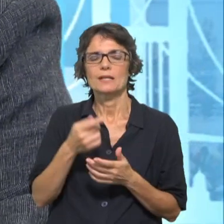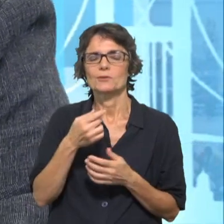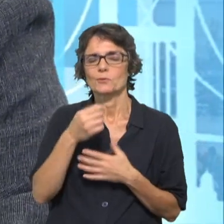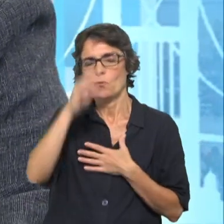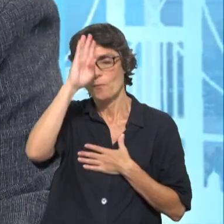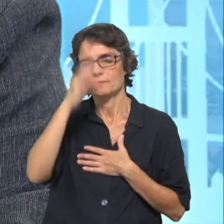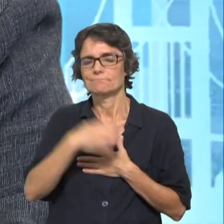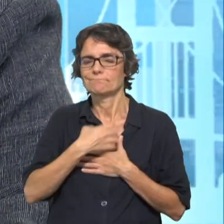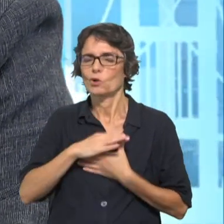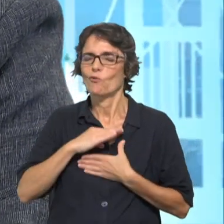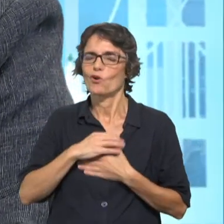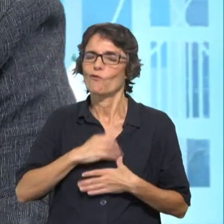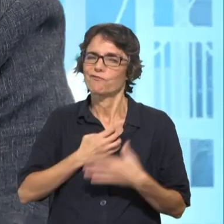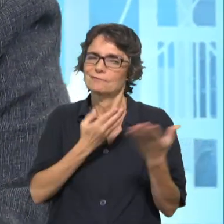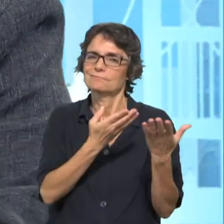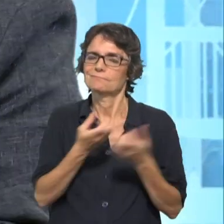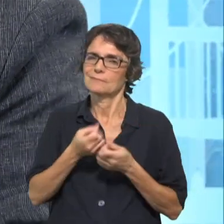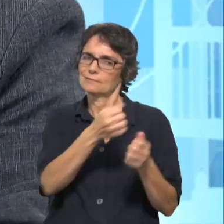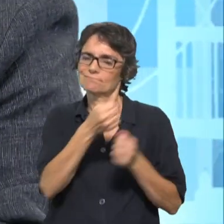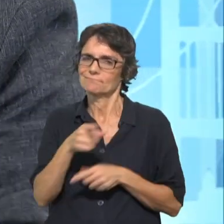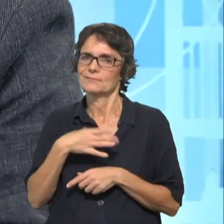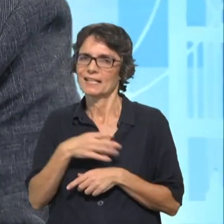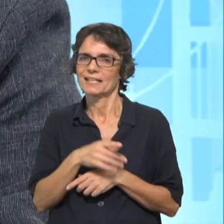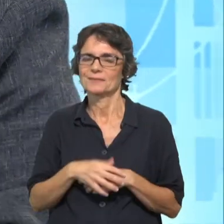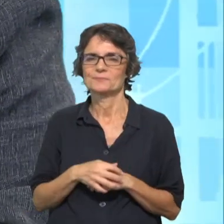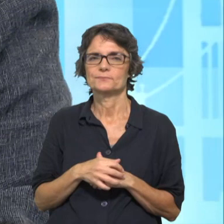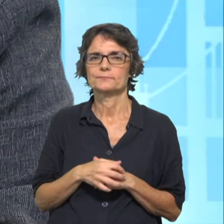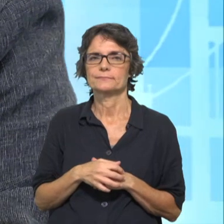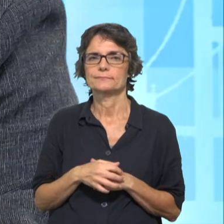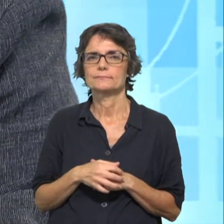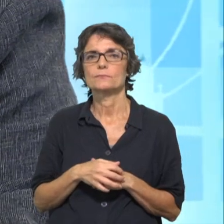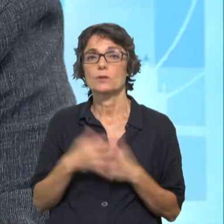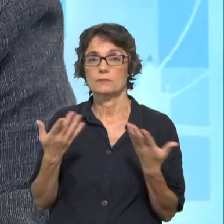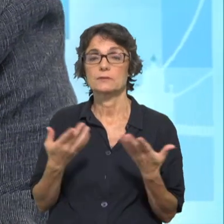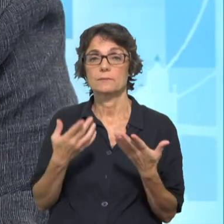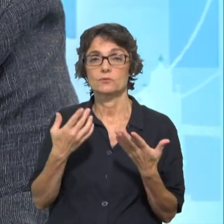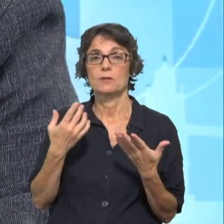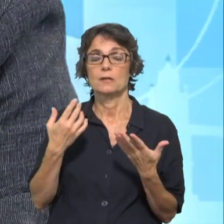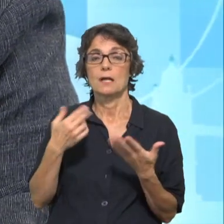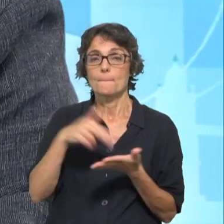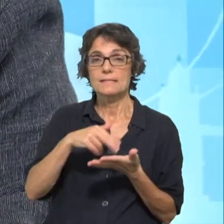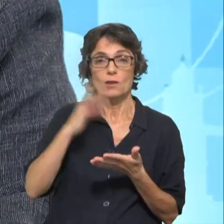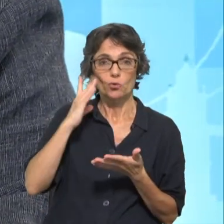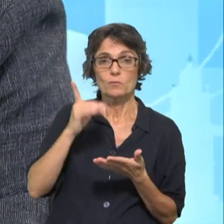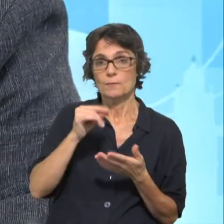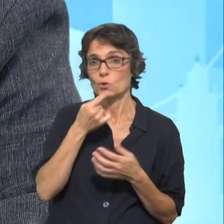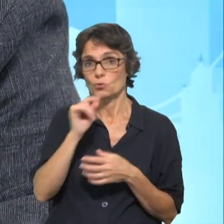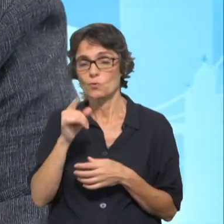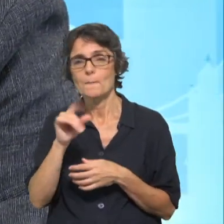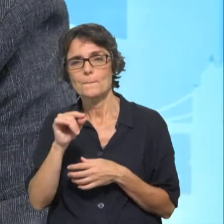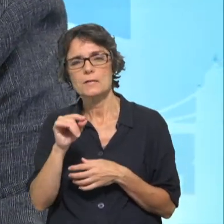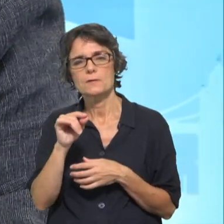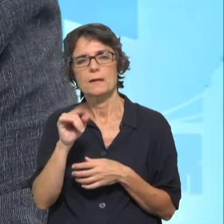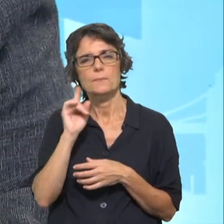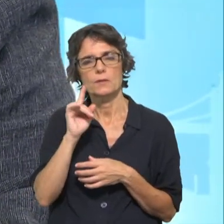confia e que quer ouvir. Eu acho que, além dos números e dos nomes, o que é preciso pensar também é o contributo específico